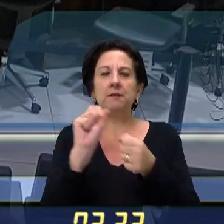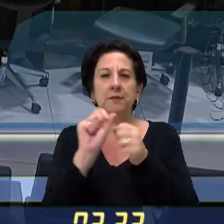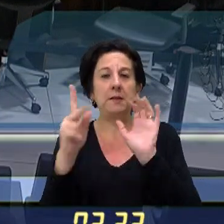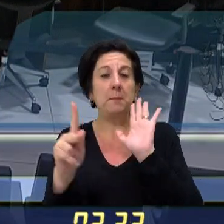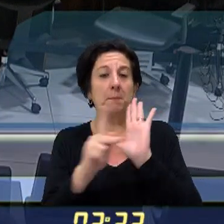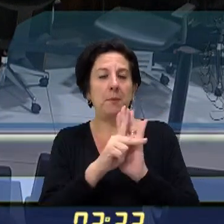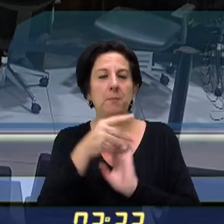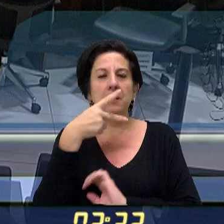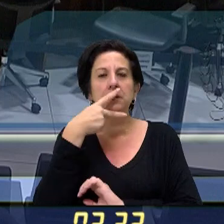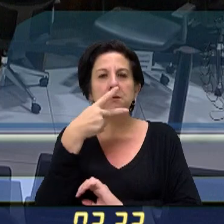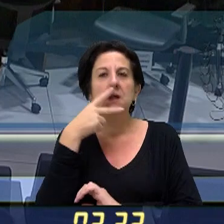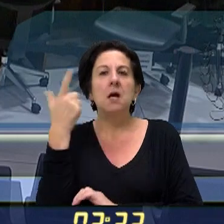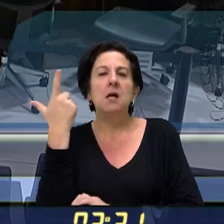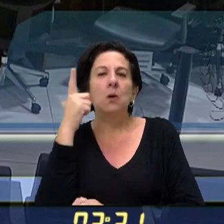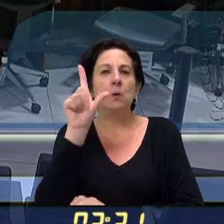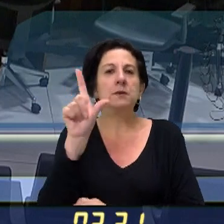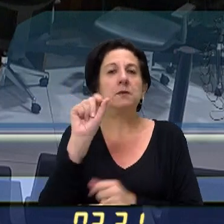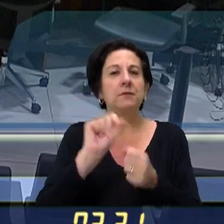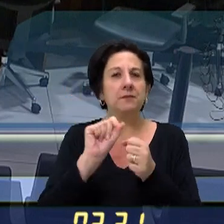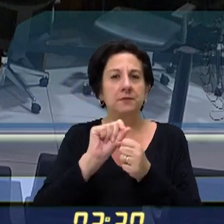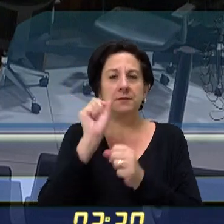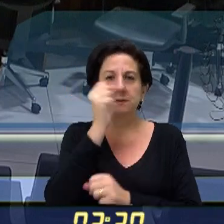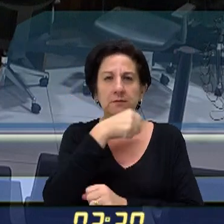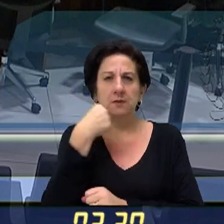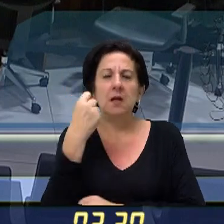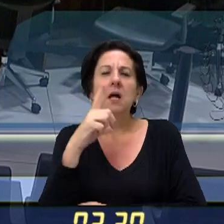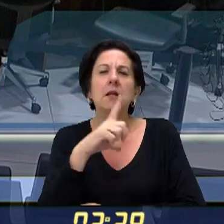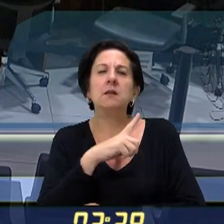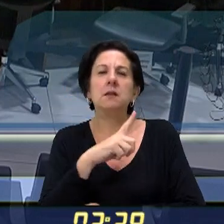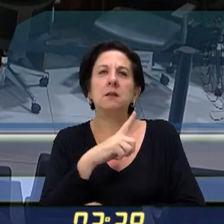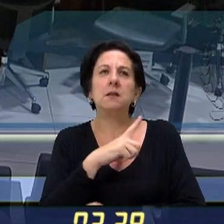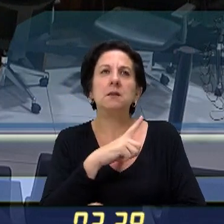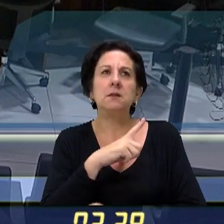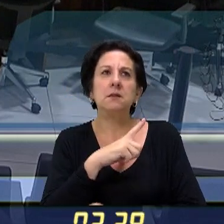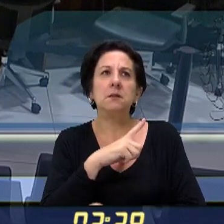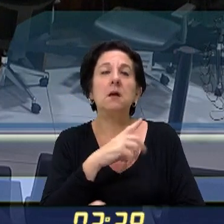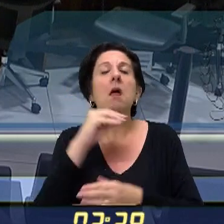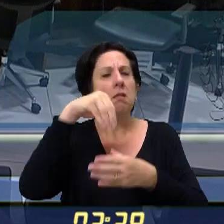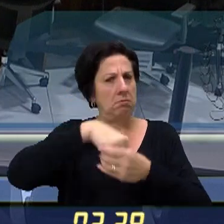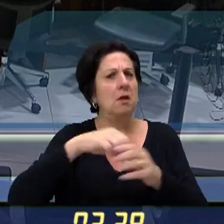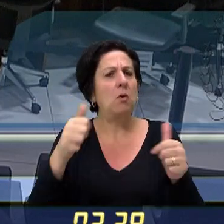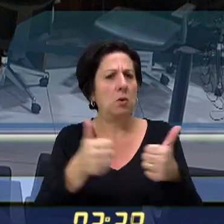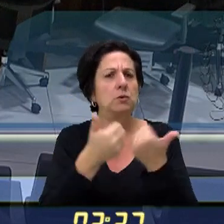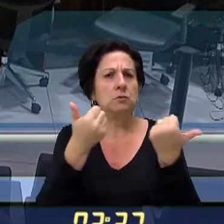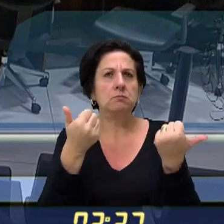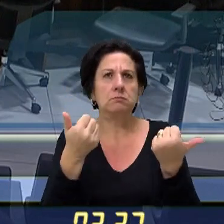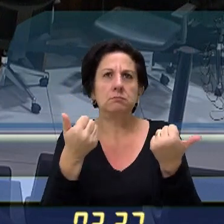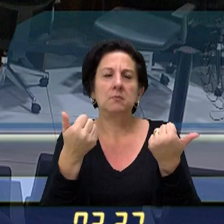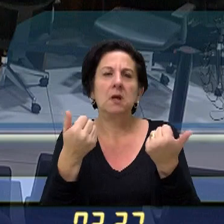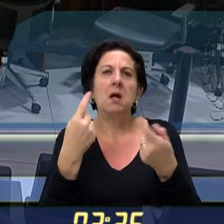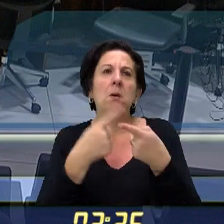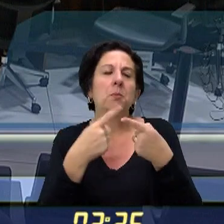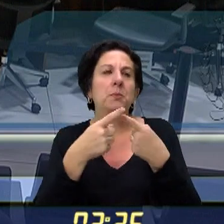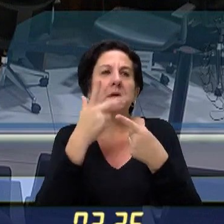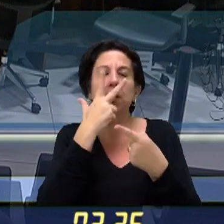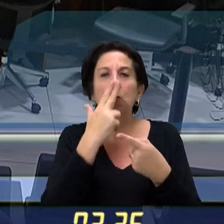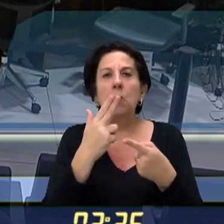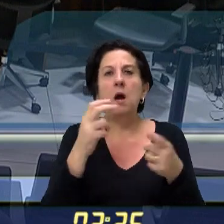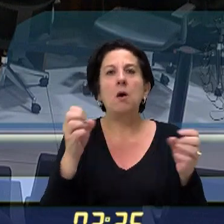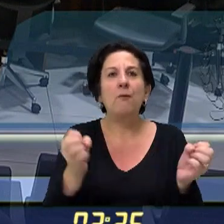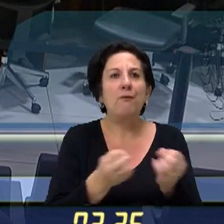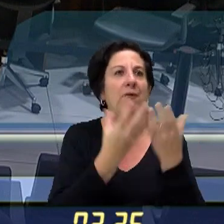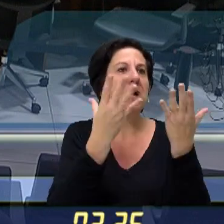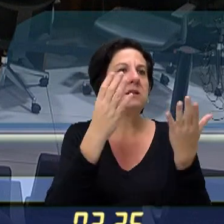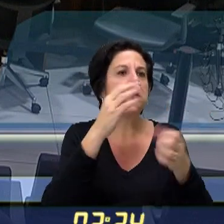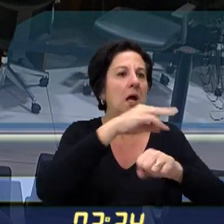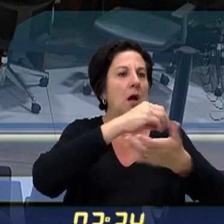da cidade conseguissem fazer de cerveja teria que ser colocado dentro da Oktober. Tá? Porque é a mesma coisa que nós fazer a festa das